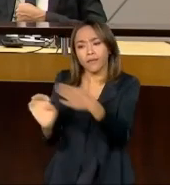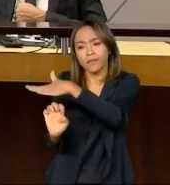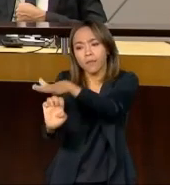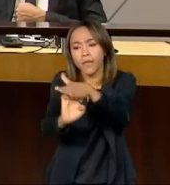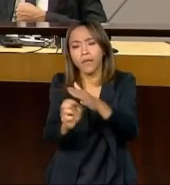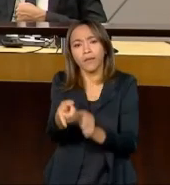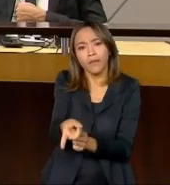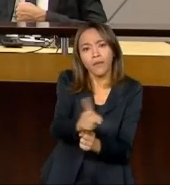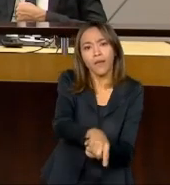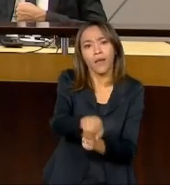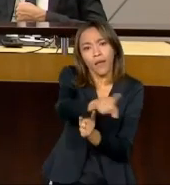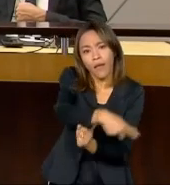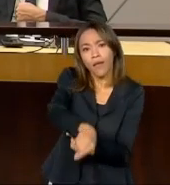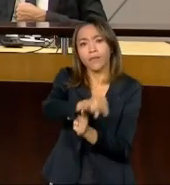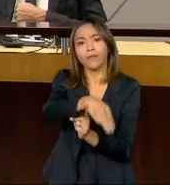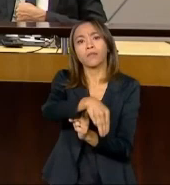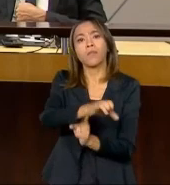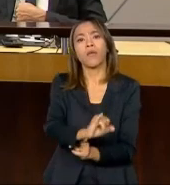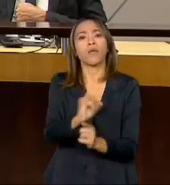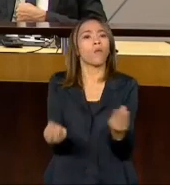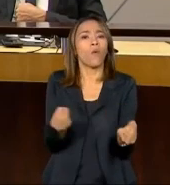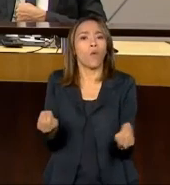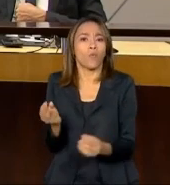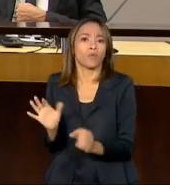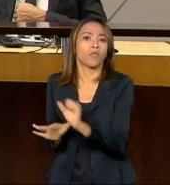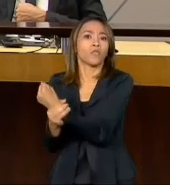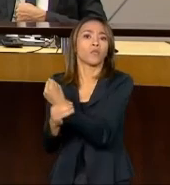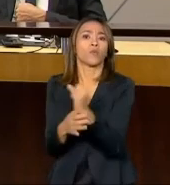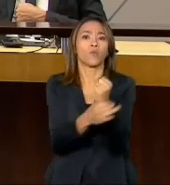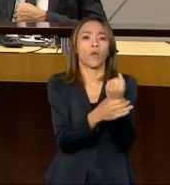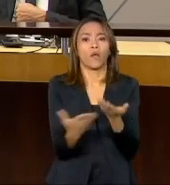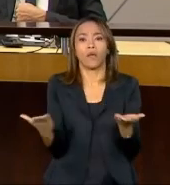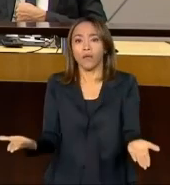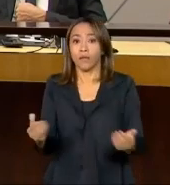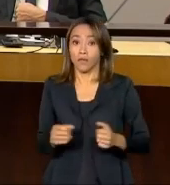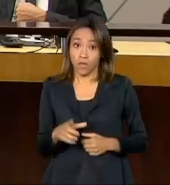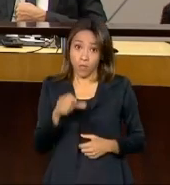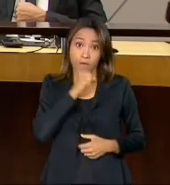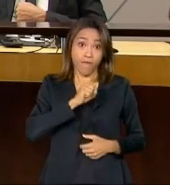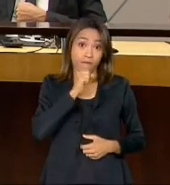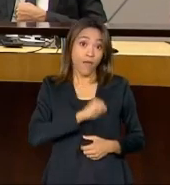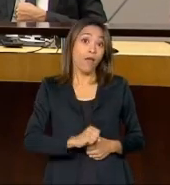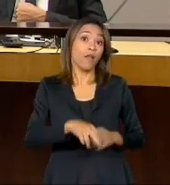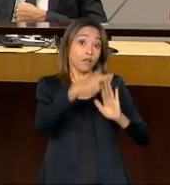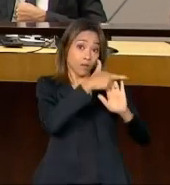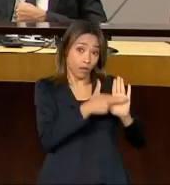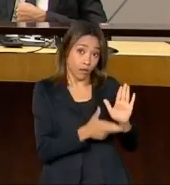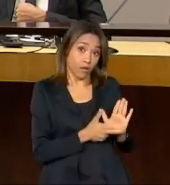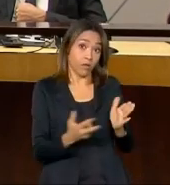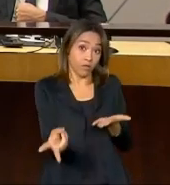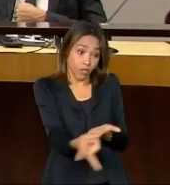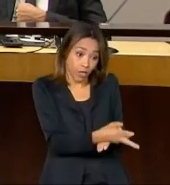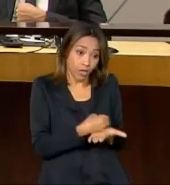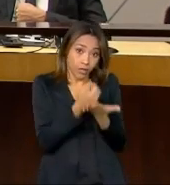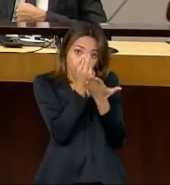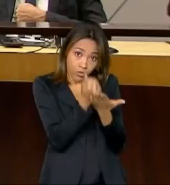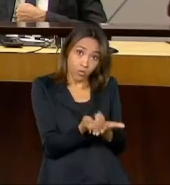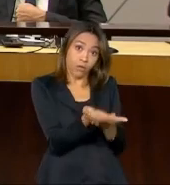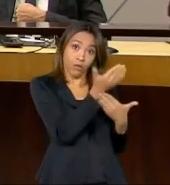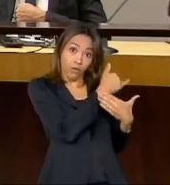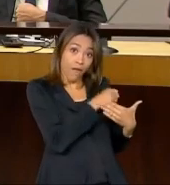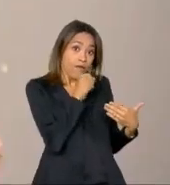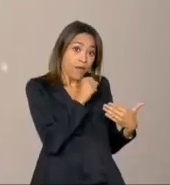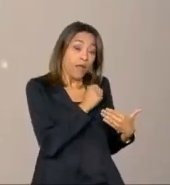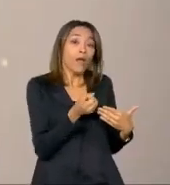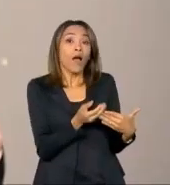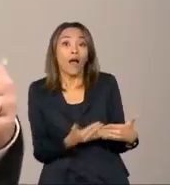nessa reforma? Porque nós tínhamos legislações para aquela antiga, nós estamos mudando para uma nova. Nessa nova, outras regras surgirão.